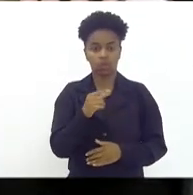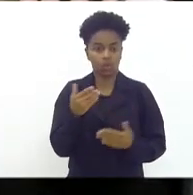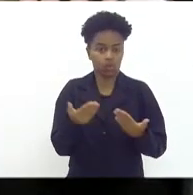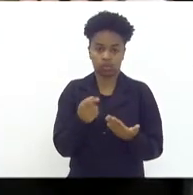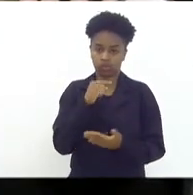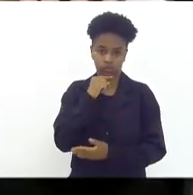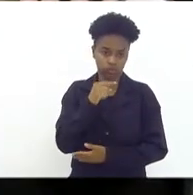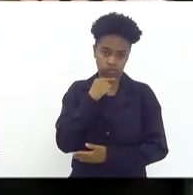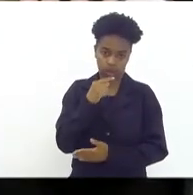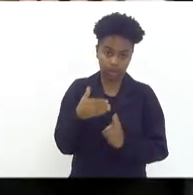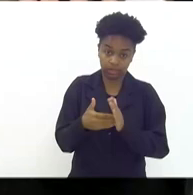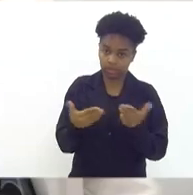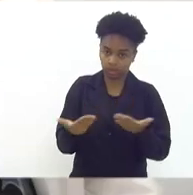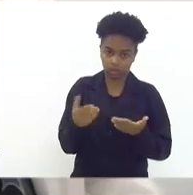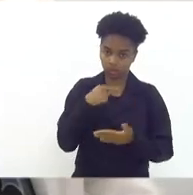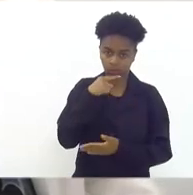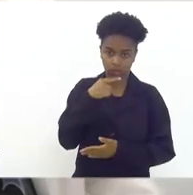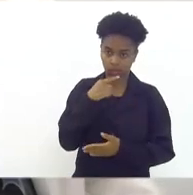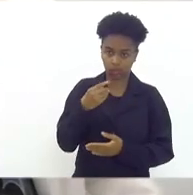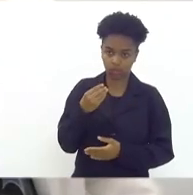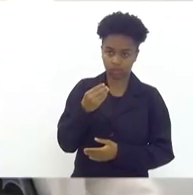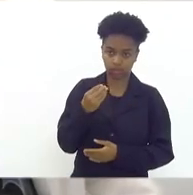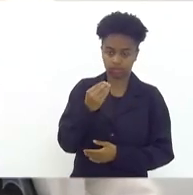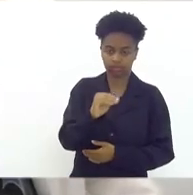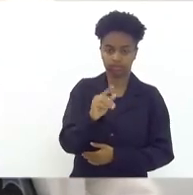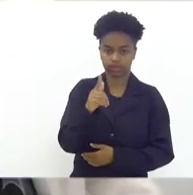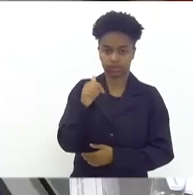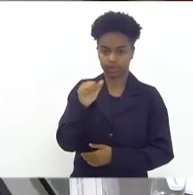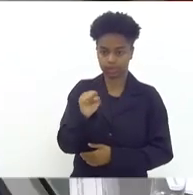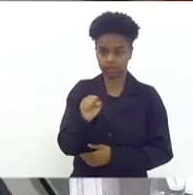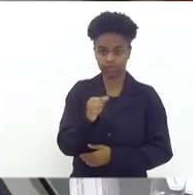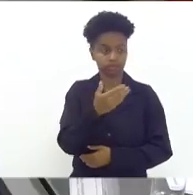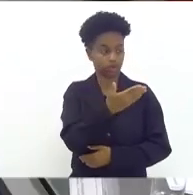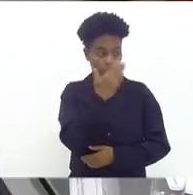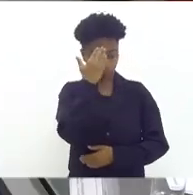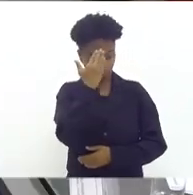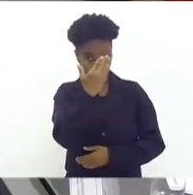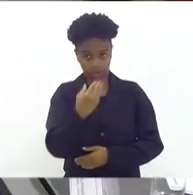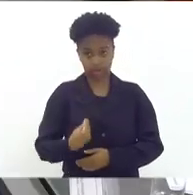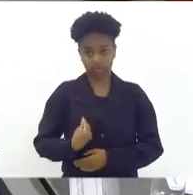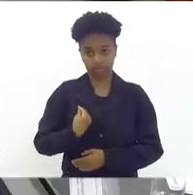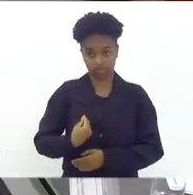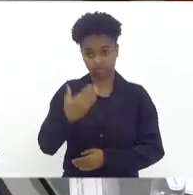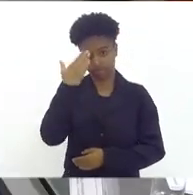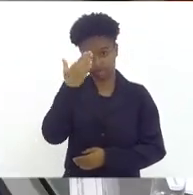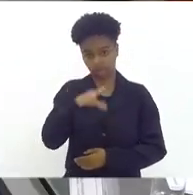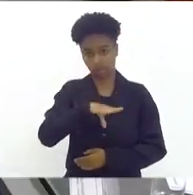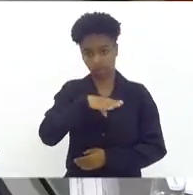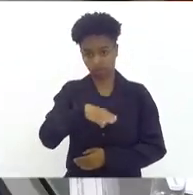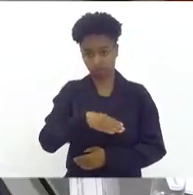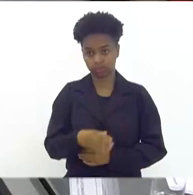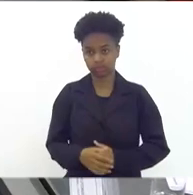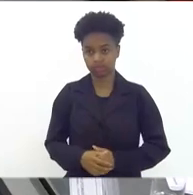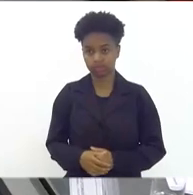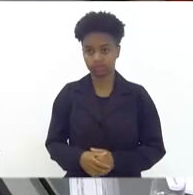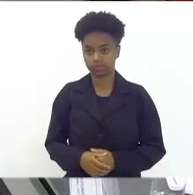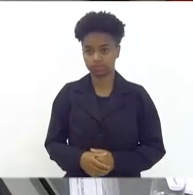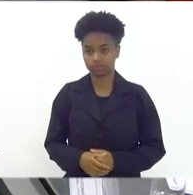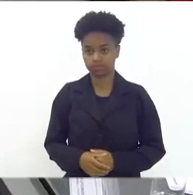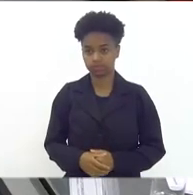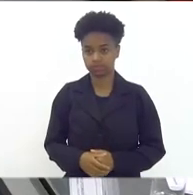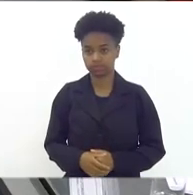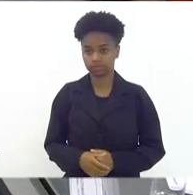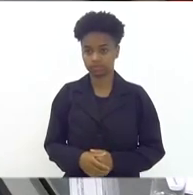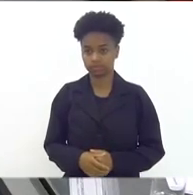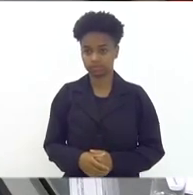até agora colocar o gás no posto dele Obrigado pela pela presença pela coragem do Senhor passar